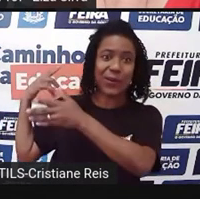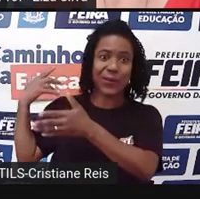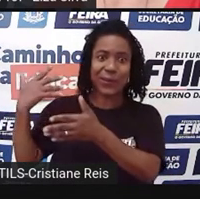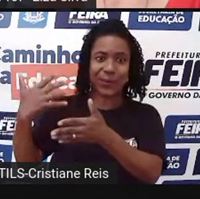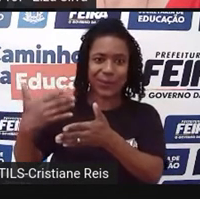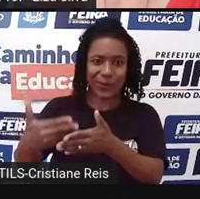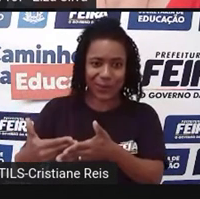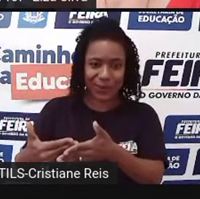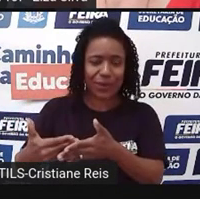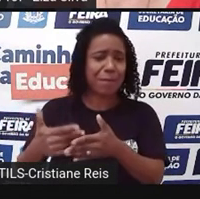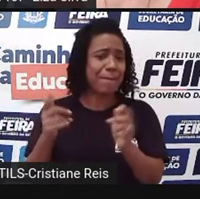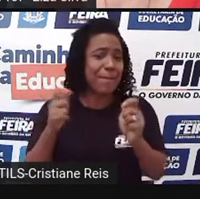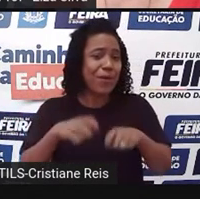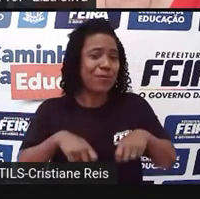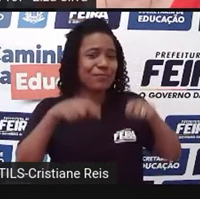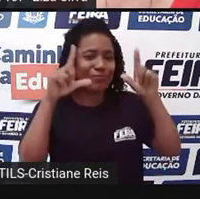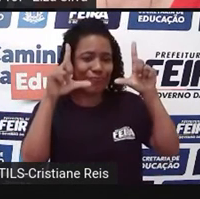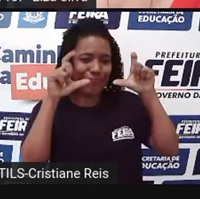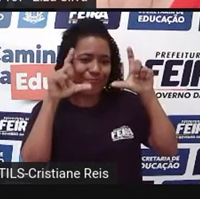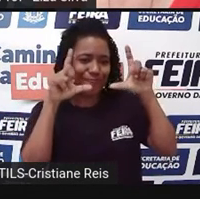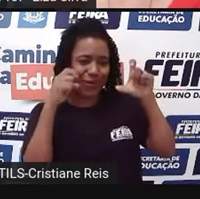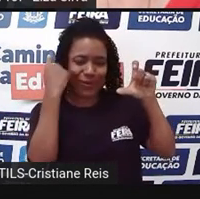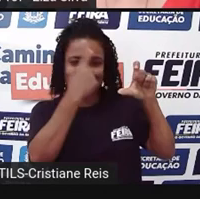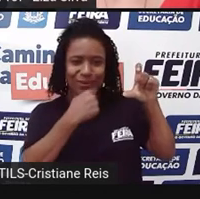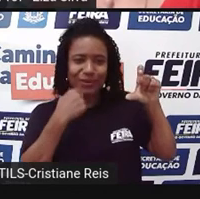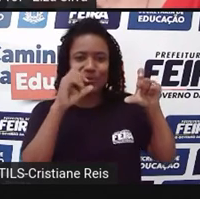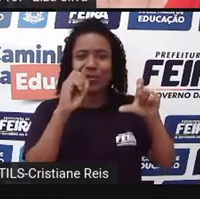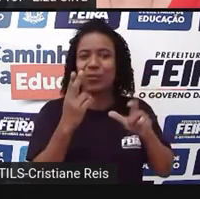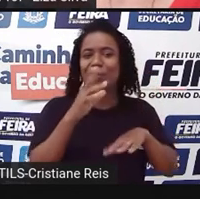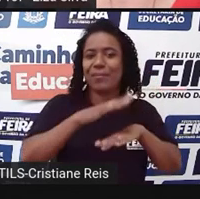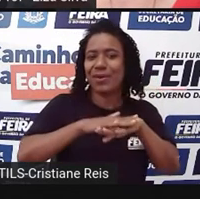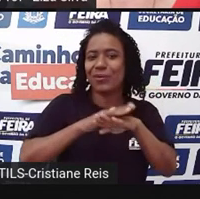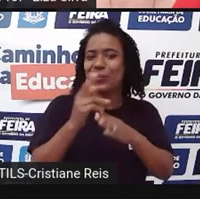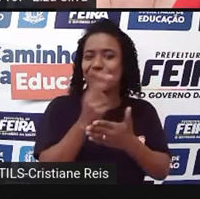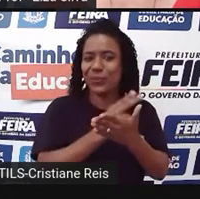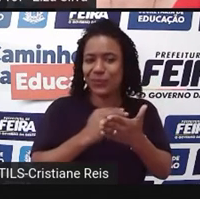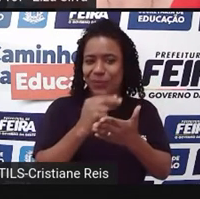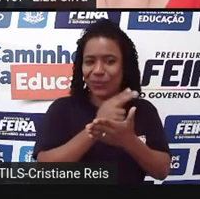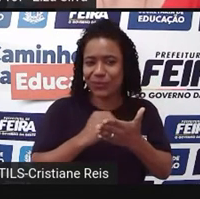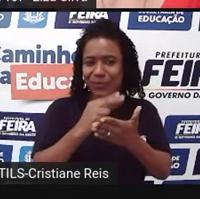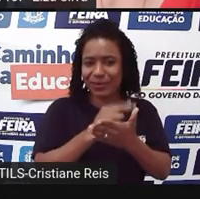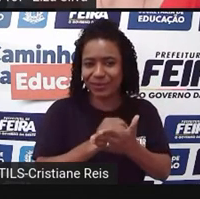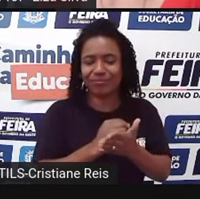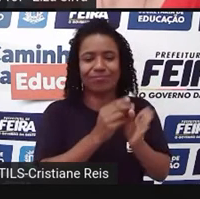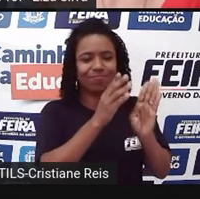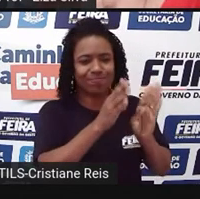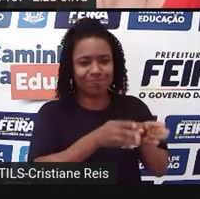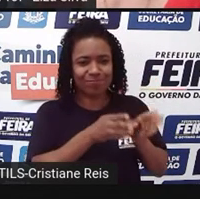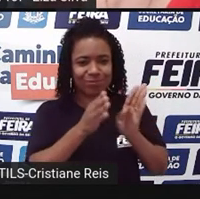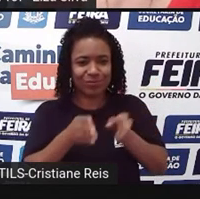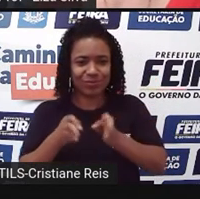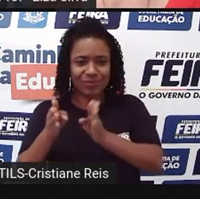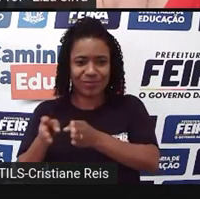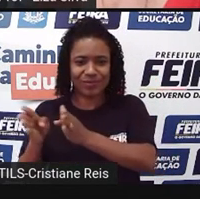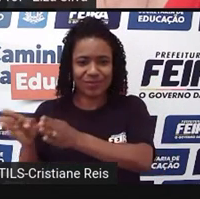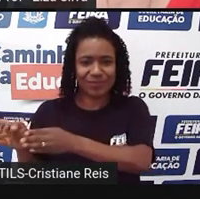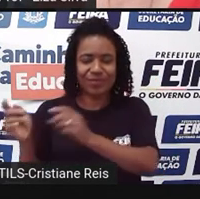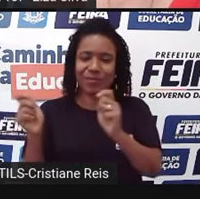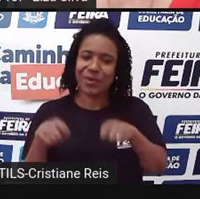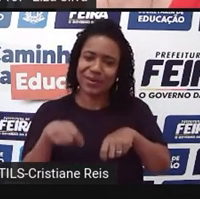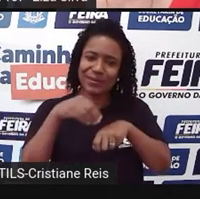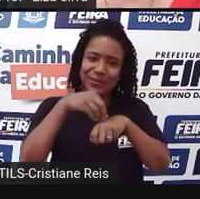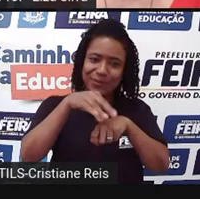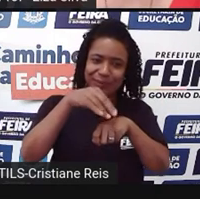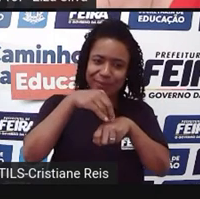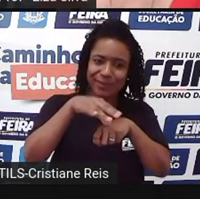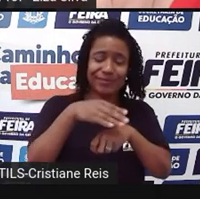ou então fazer seus próprios desenhos deixo aqui algumas dicas para vocês colocarem sua time lá e não é